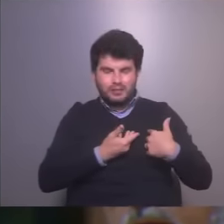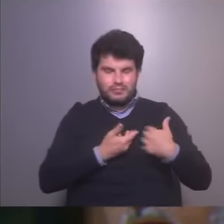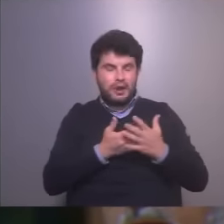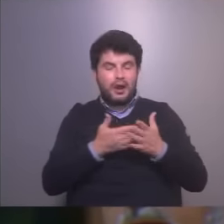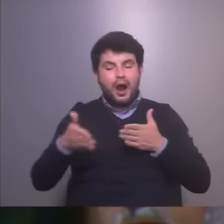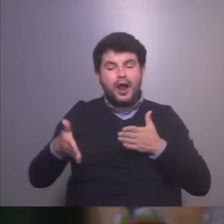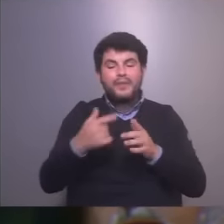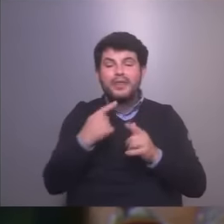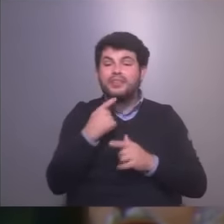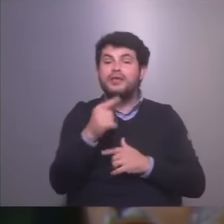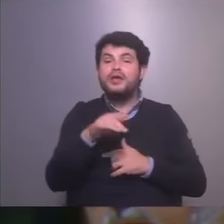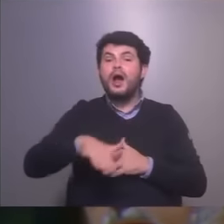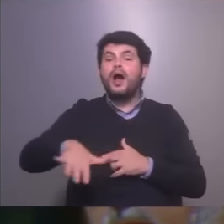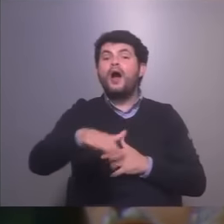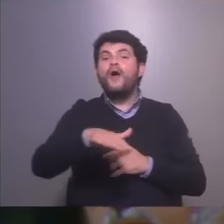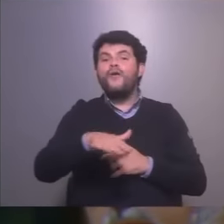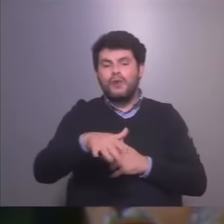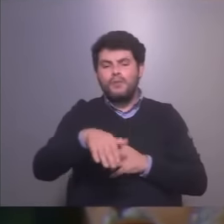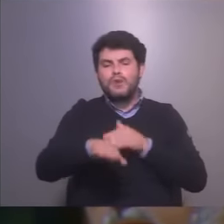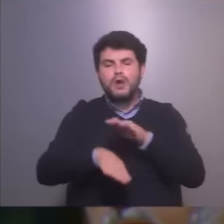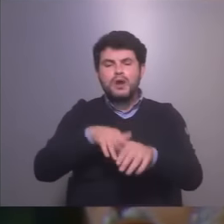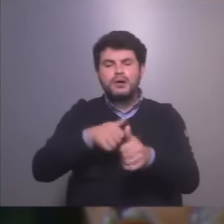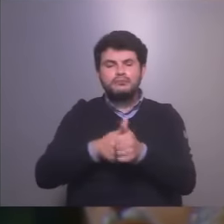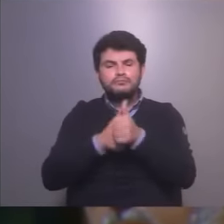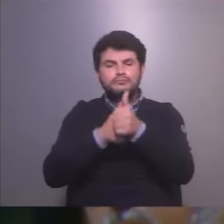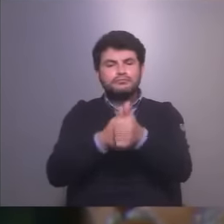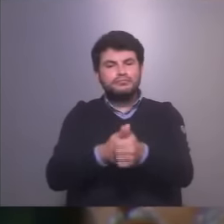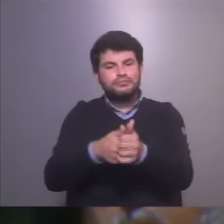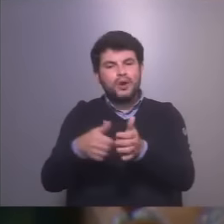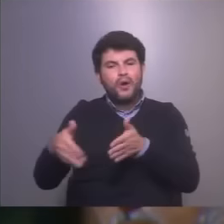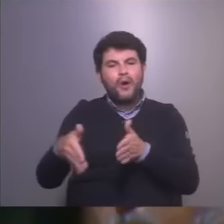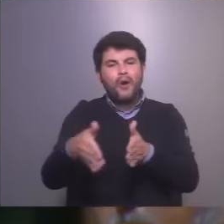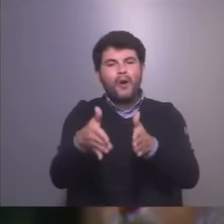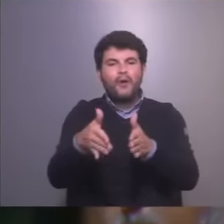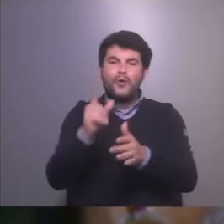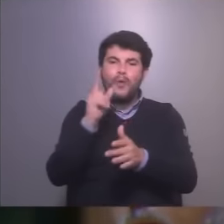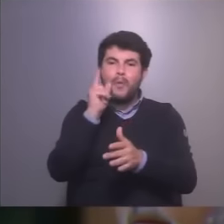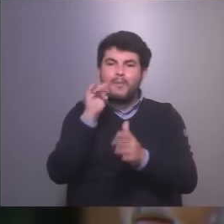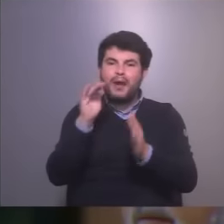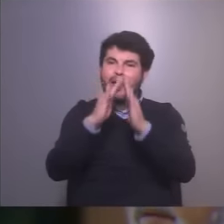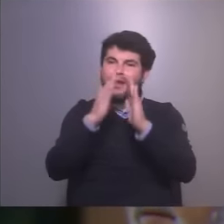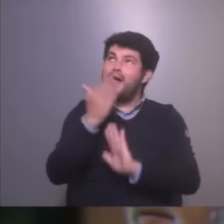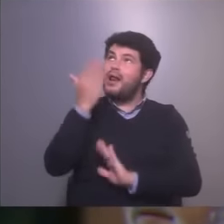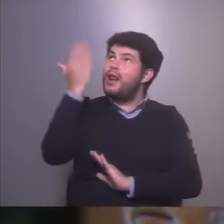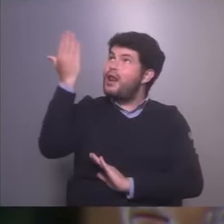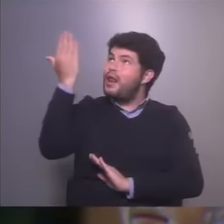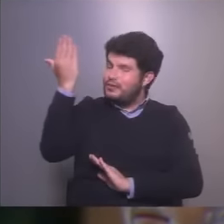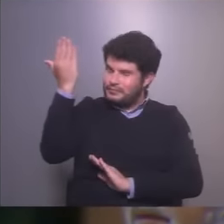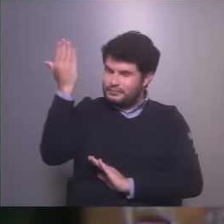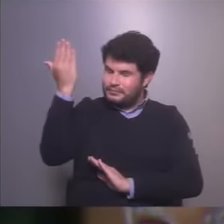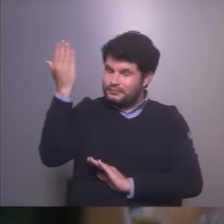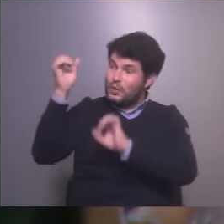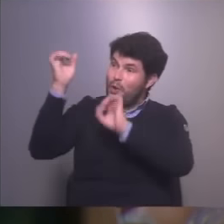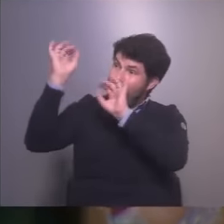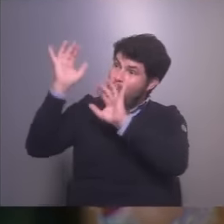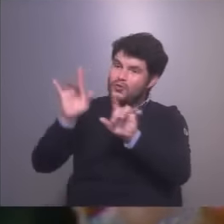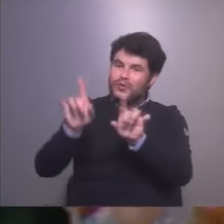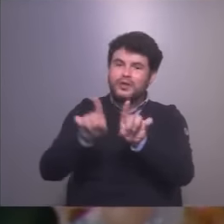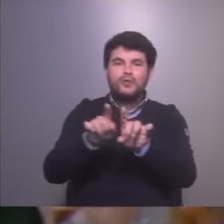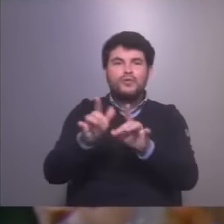permanece como fonte de esperança que resplandece no coração da humanidade, apontando-lhe o caminho, guiando os seus